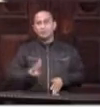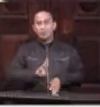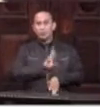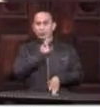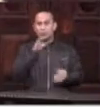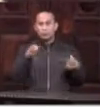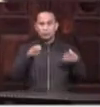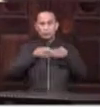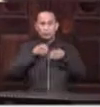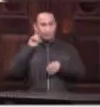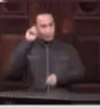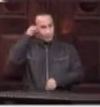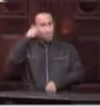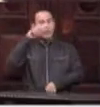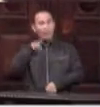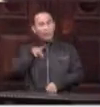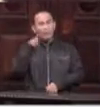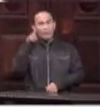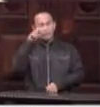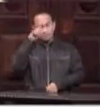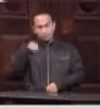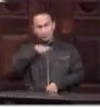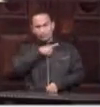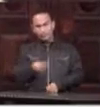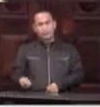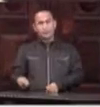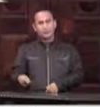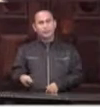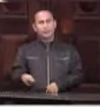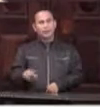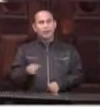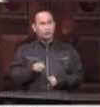eram proibidas. Então, as forças